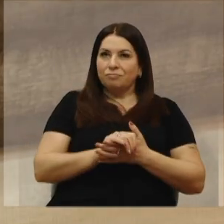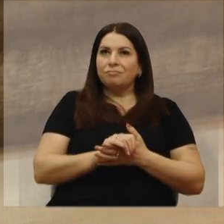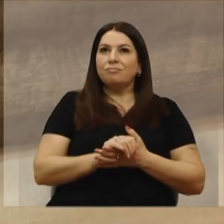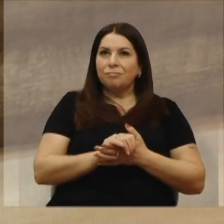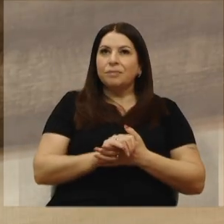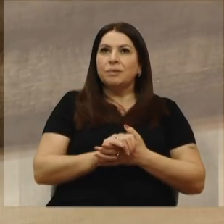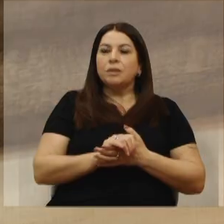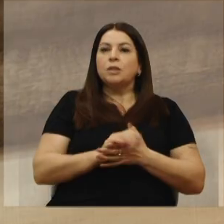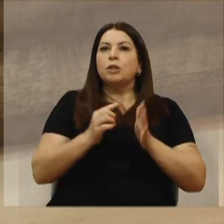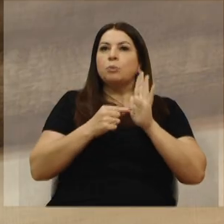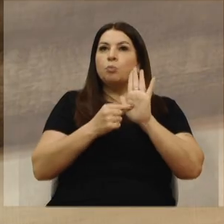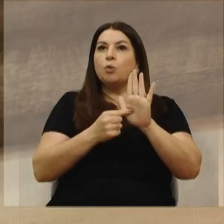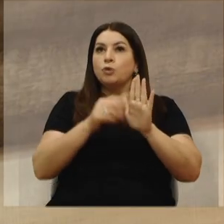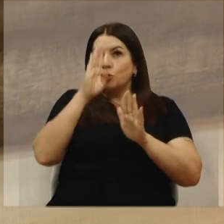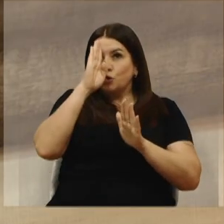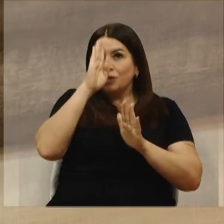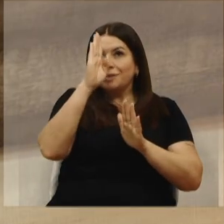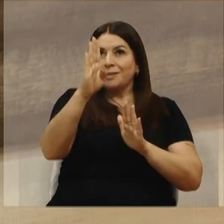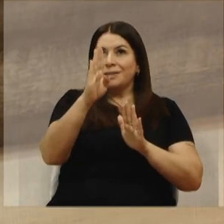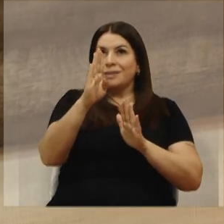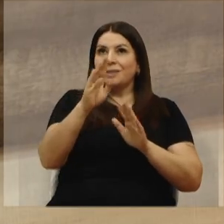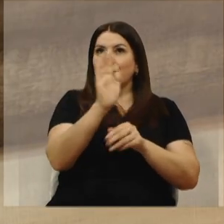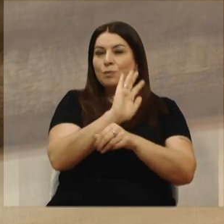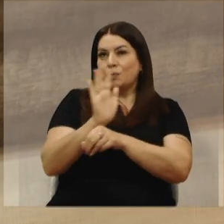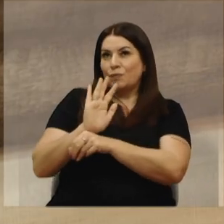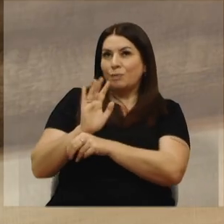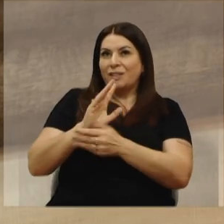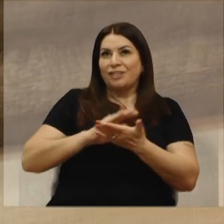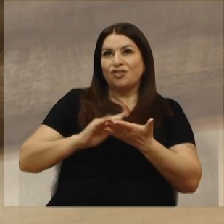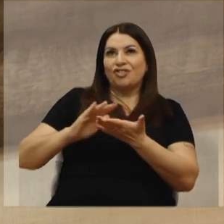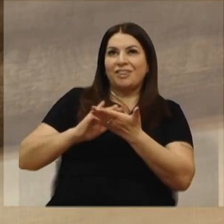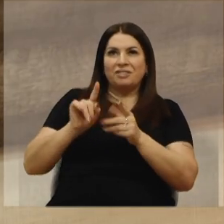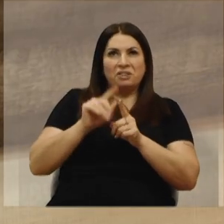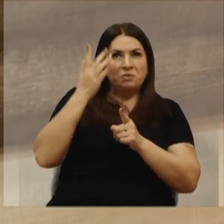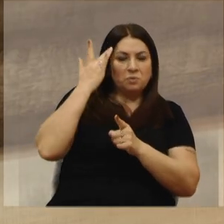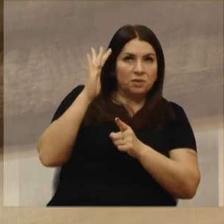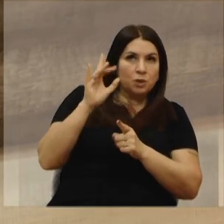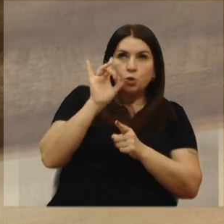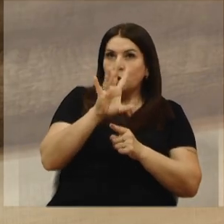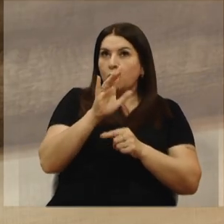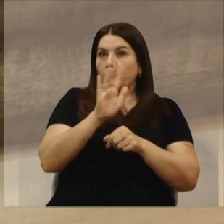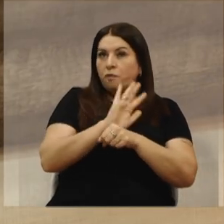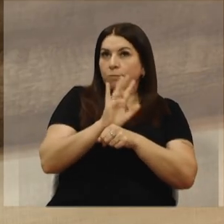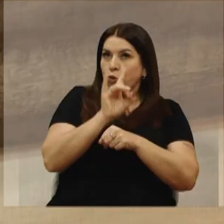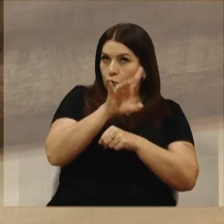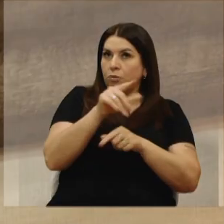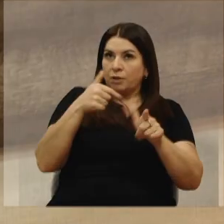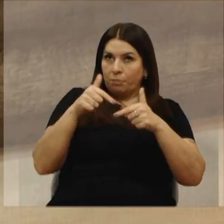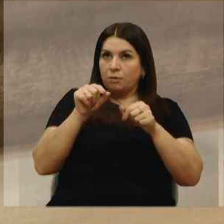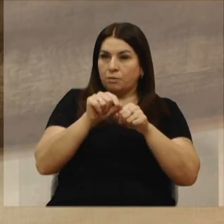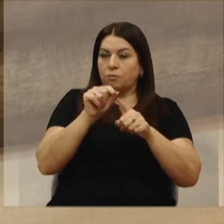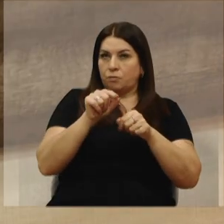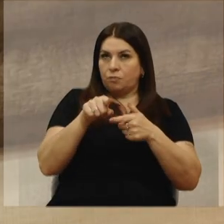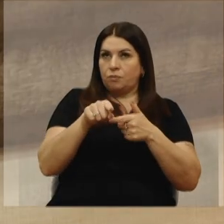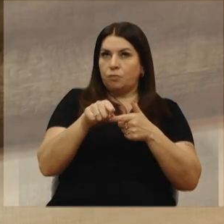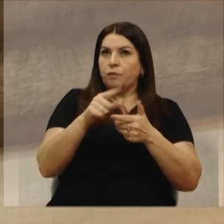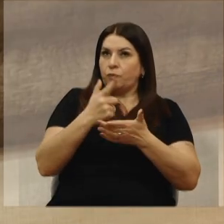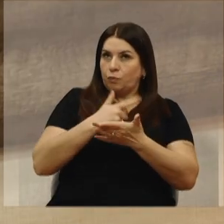também, que leva diretamente para os filmes digitalizados, ou seja, não só os filmes que foram